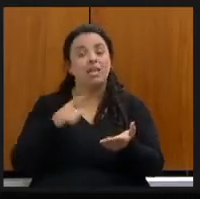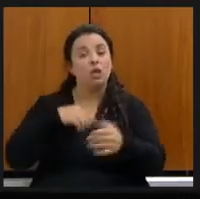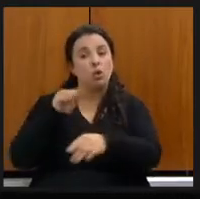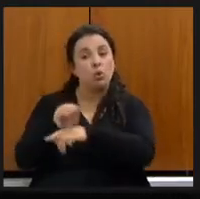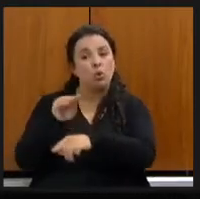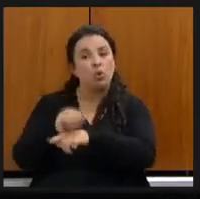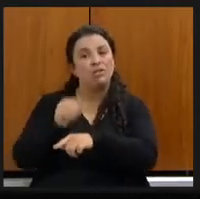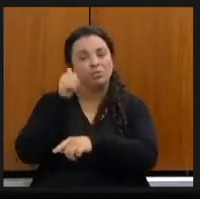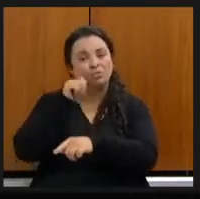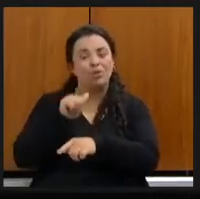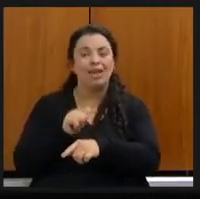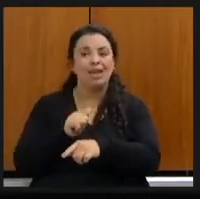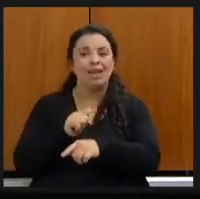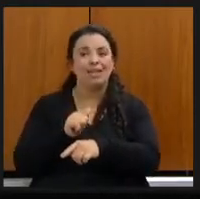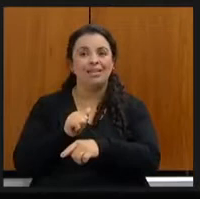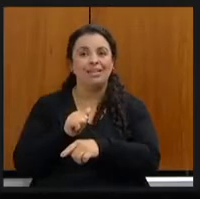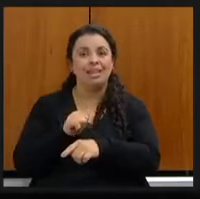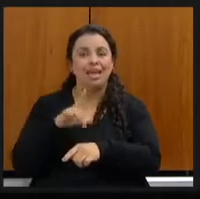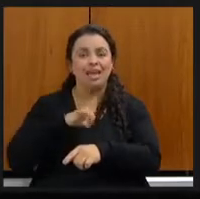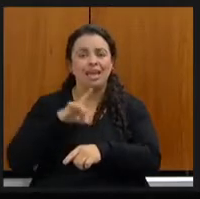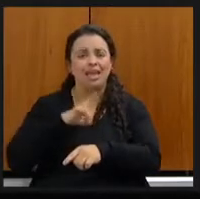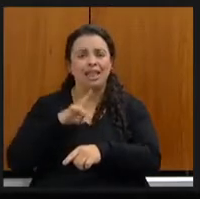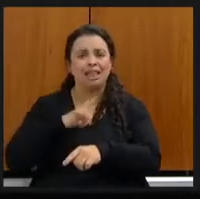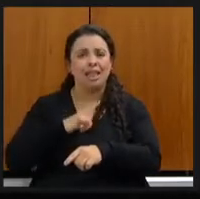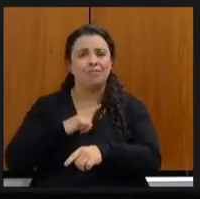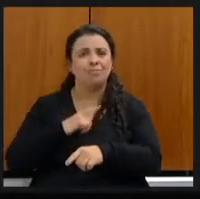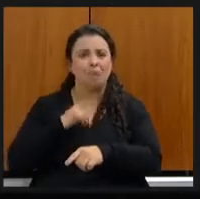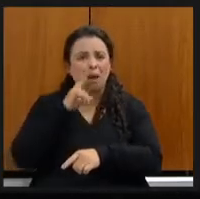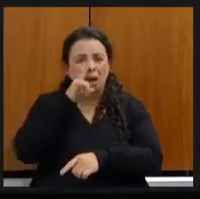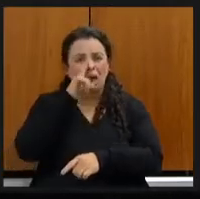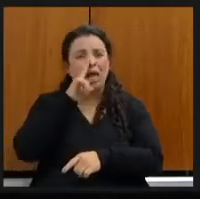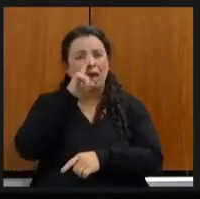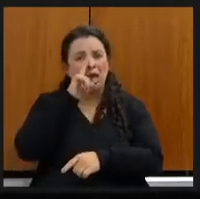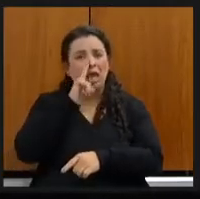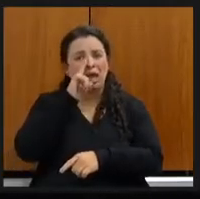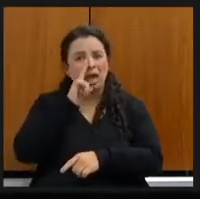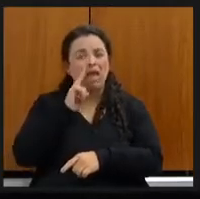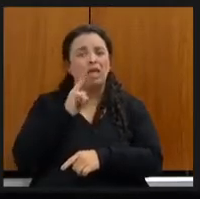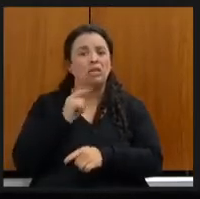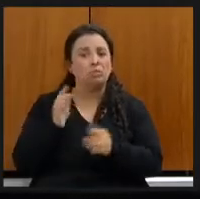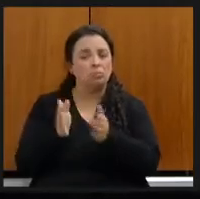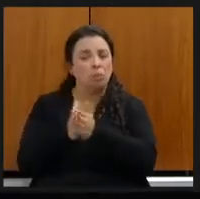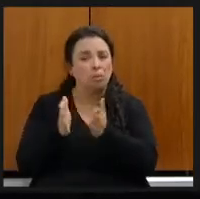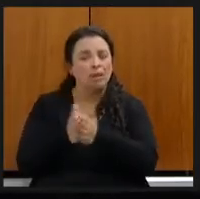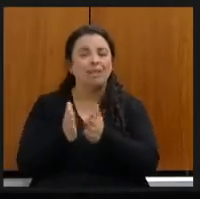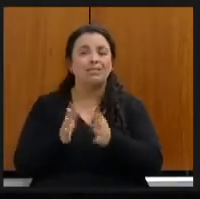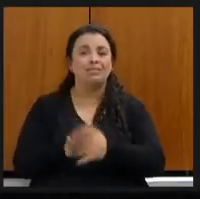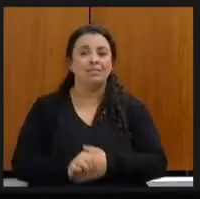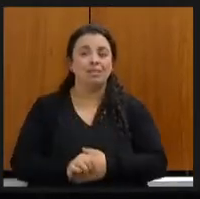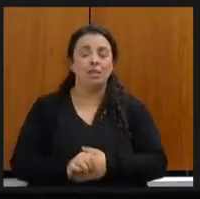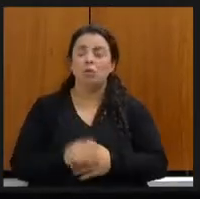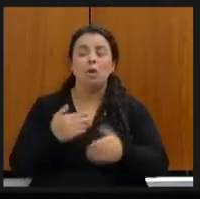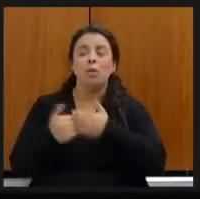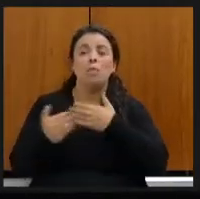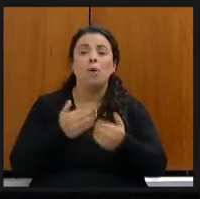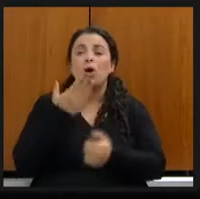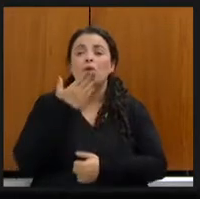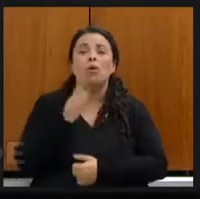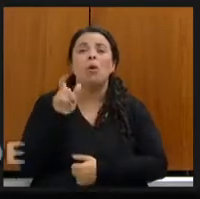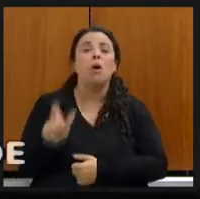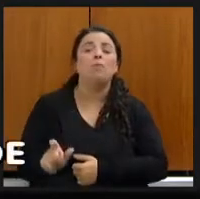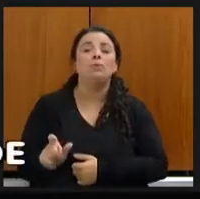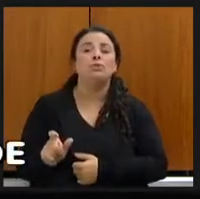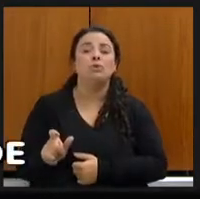venham elas de onde vierem seja elas quem elas forem estejam elas a onde